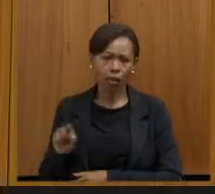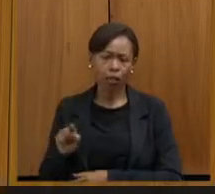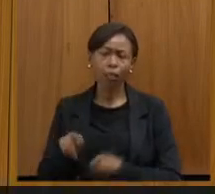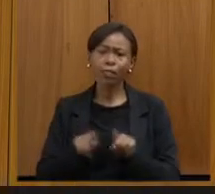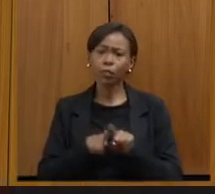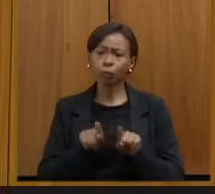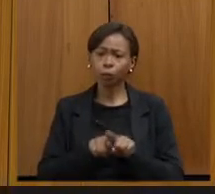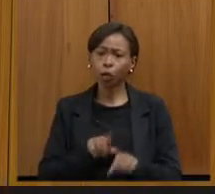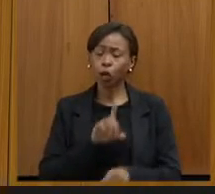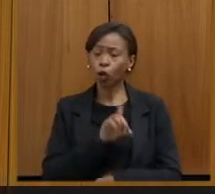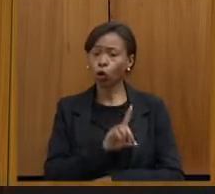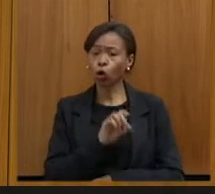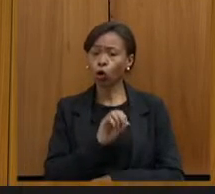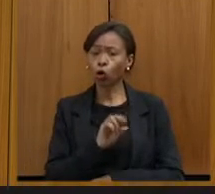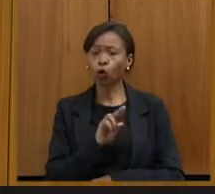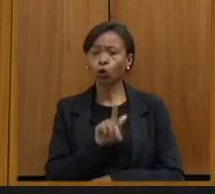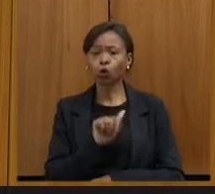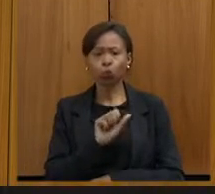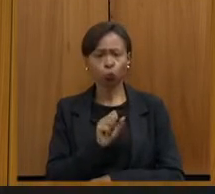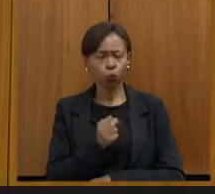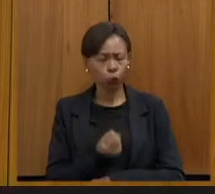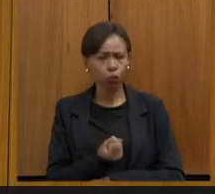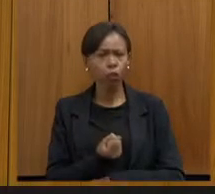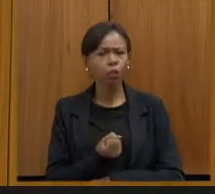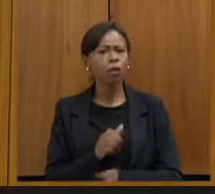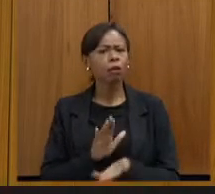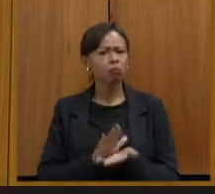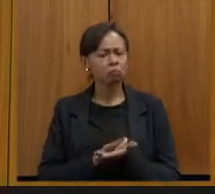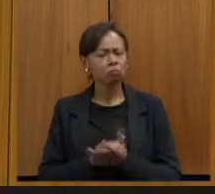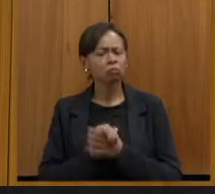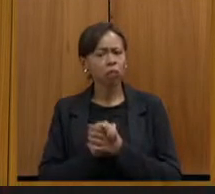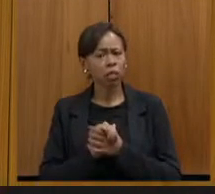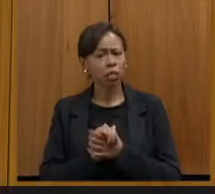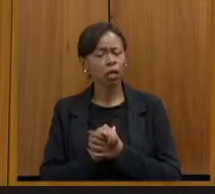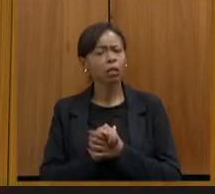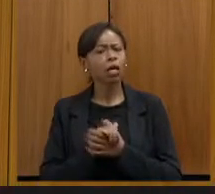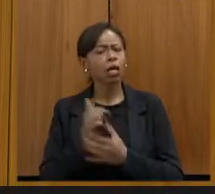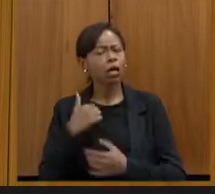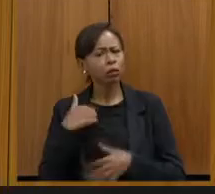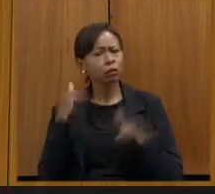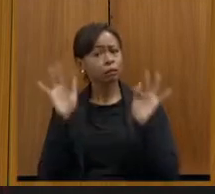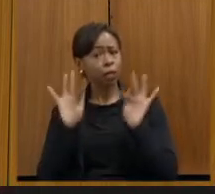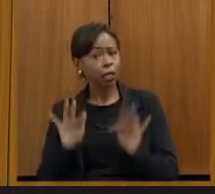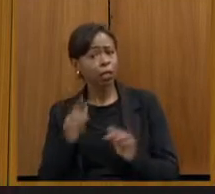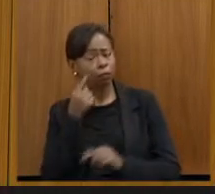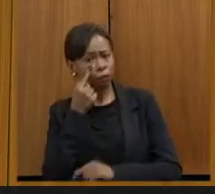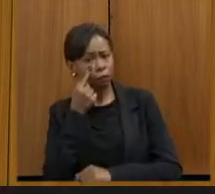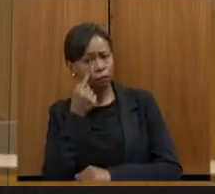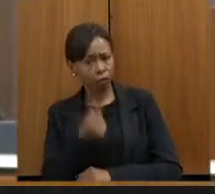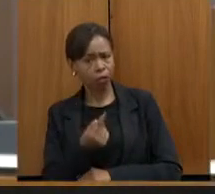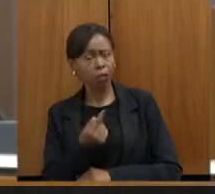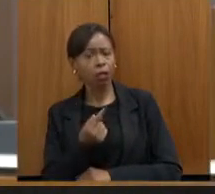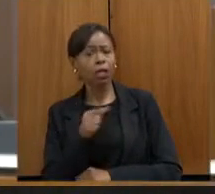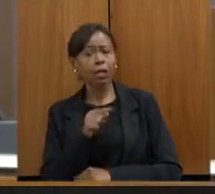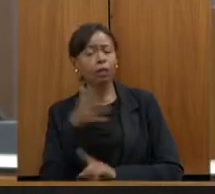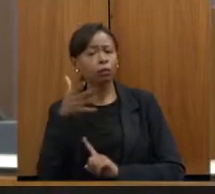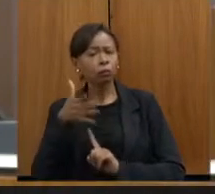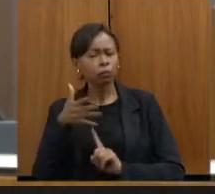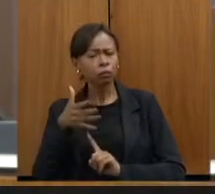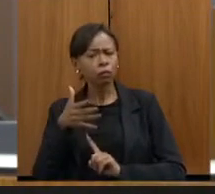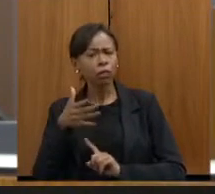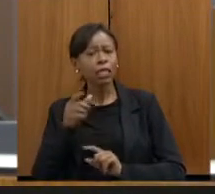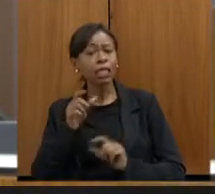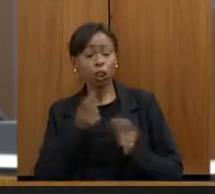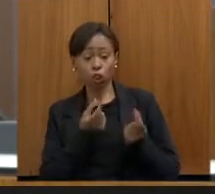essa dianteira. Eu fico muito feliz, doutor Douglas, de ouvir a questão aqui de que recursos não